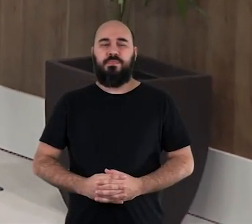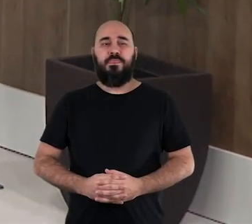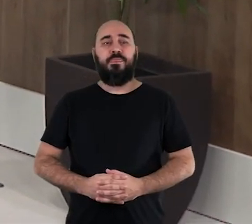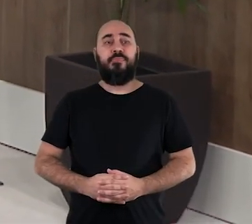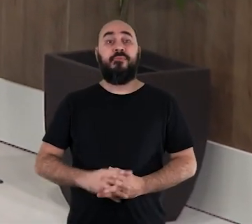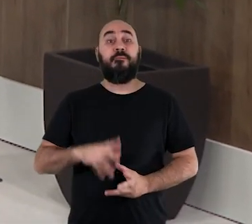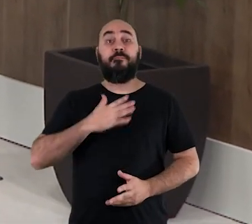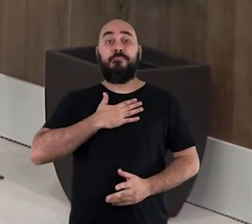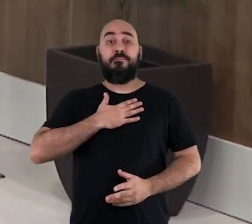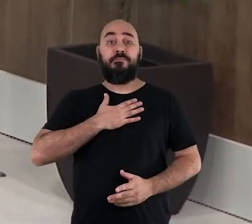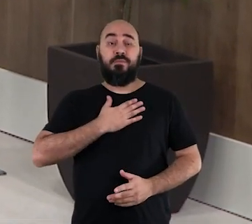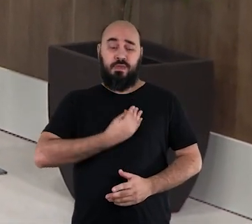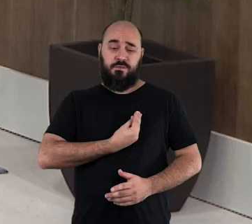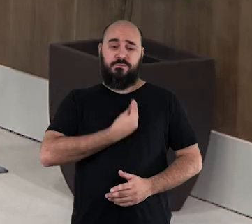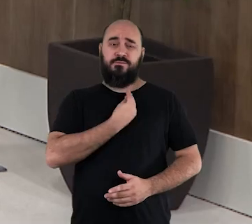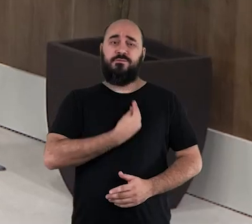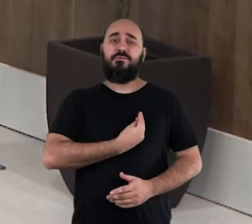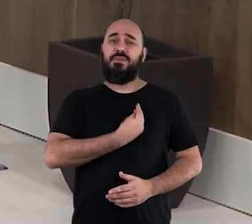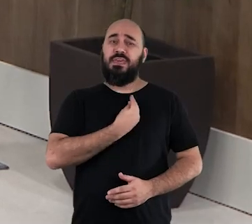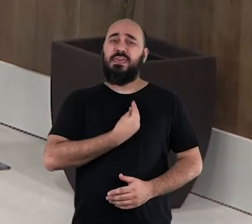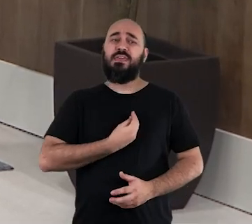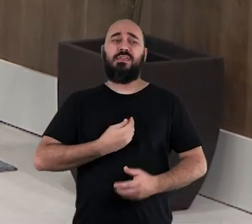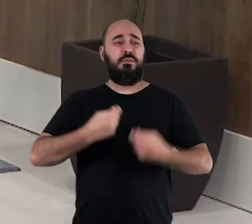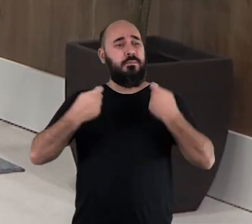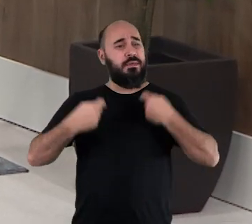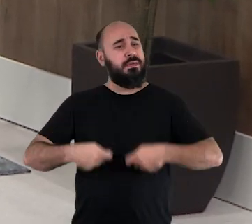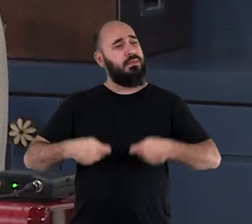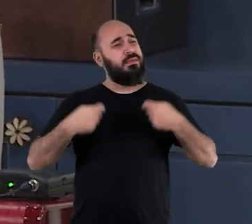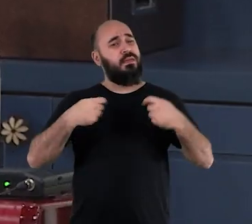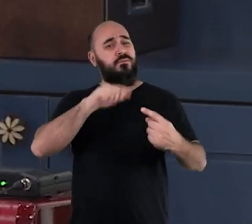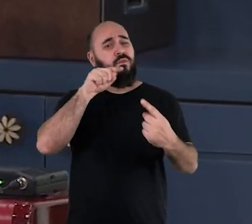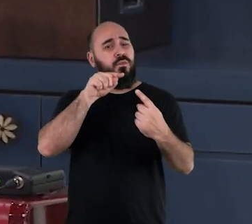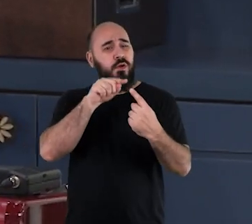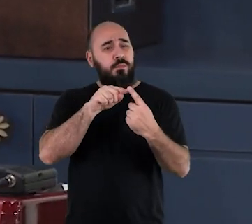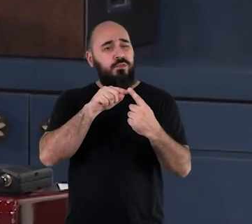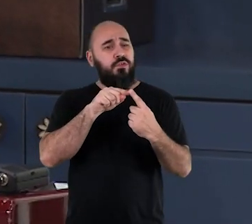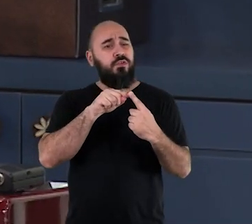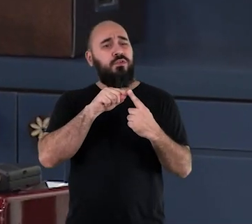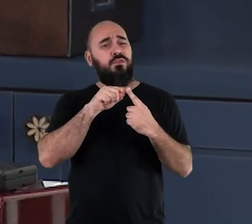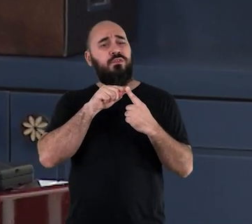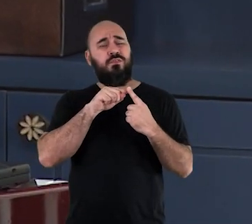Vida encontrar um sentido,